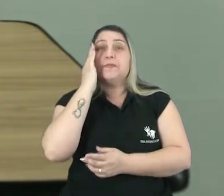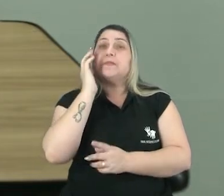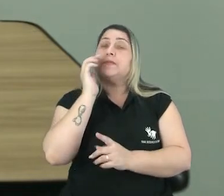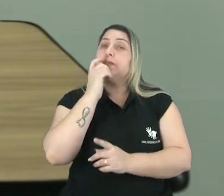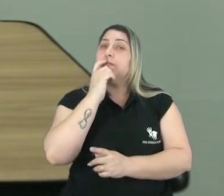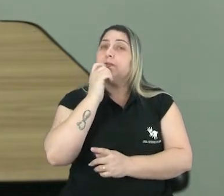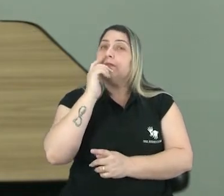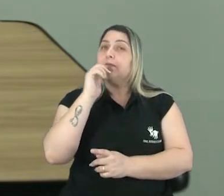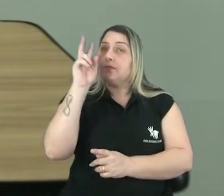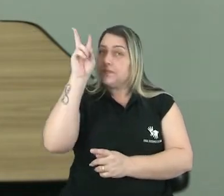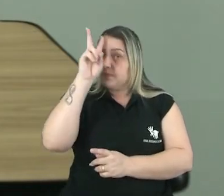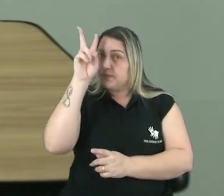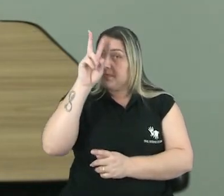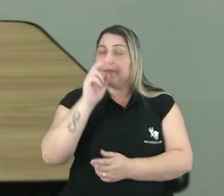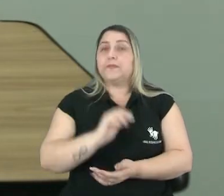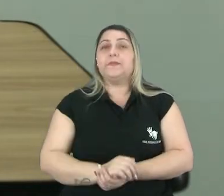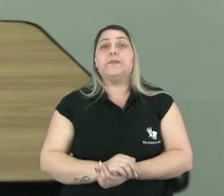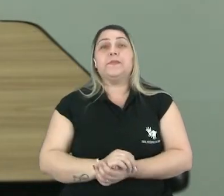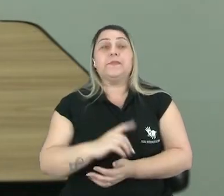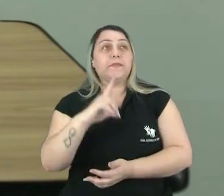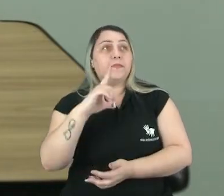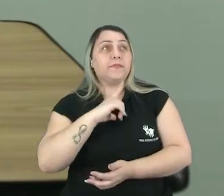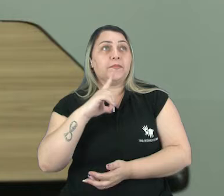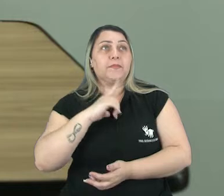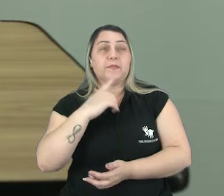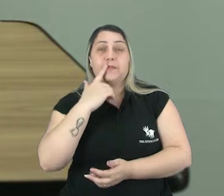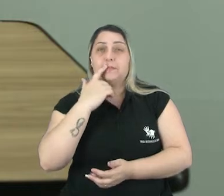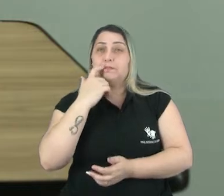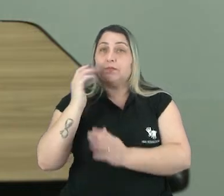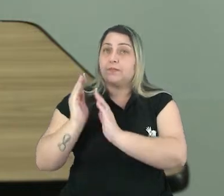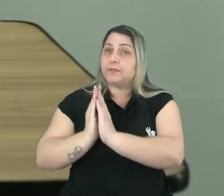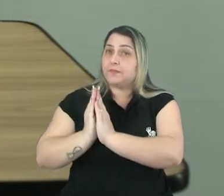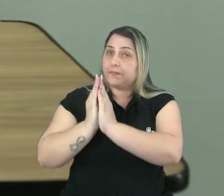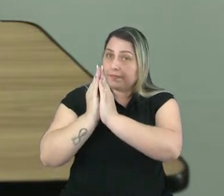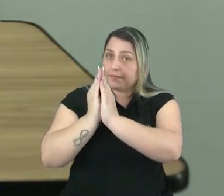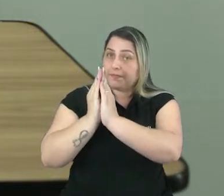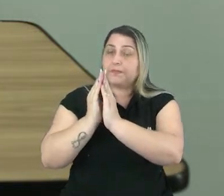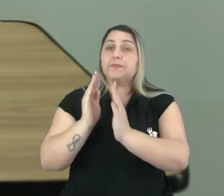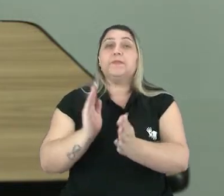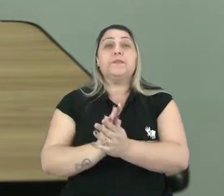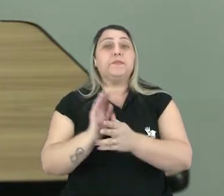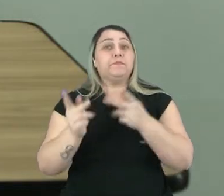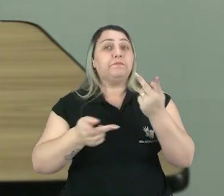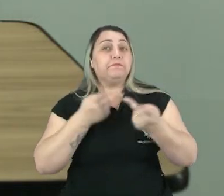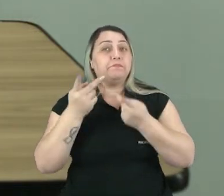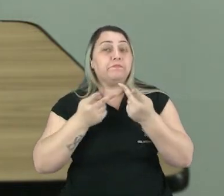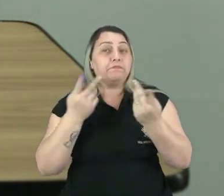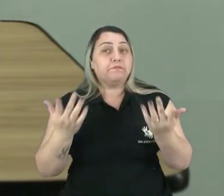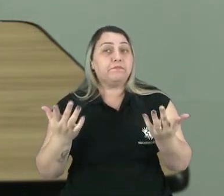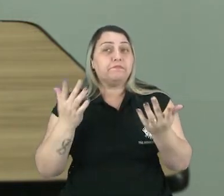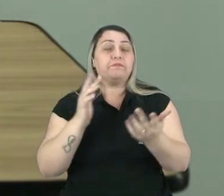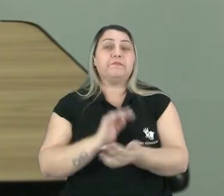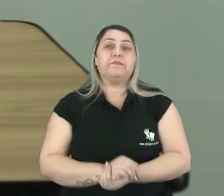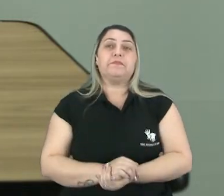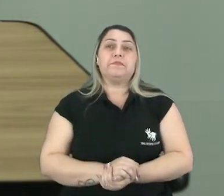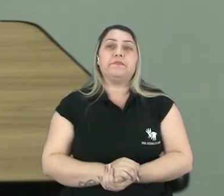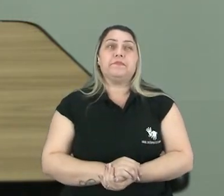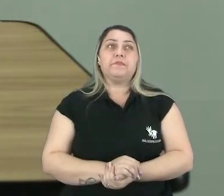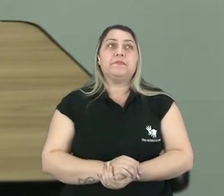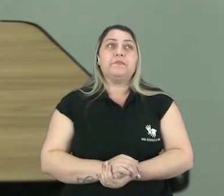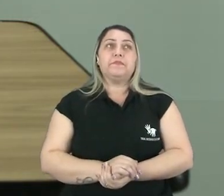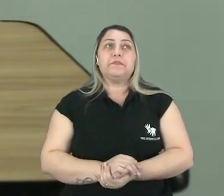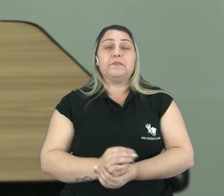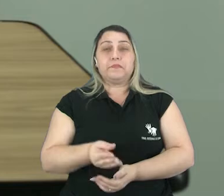história. Aqui nós temos os balões, balões de fala. Não são aqueles balões que nós usamos